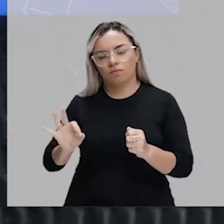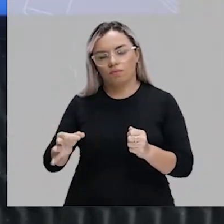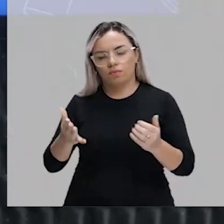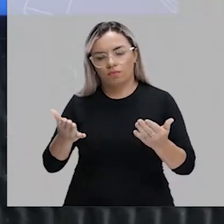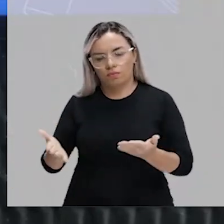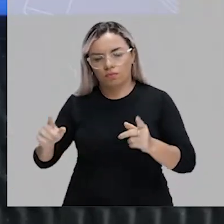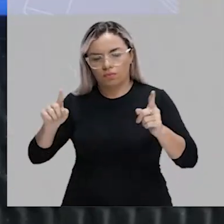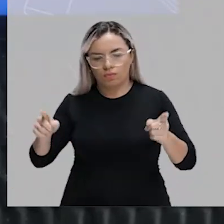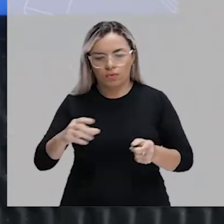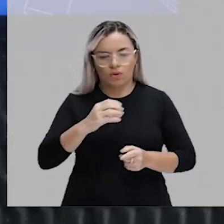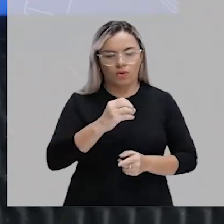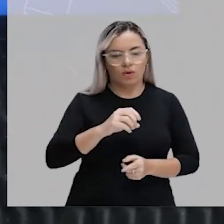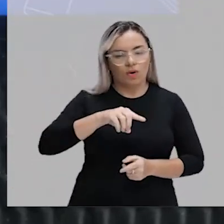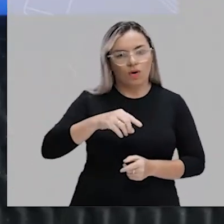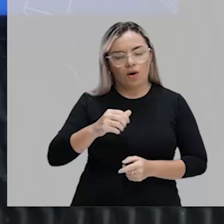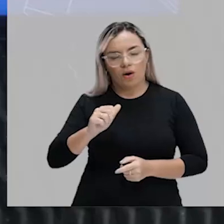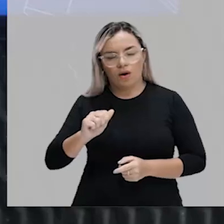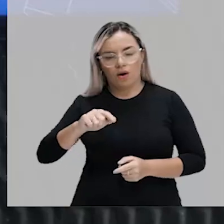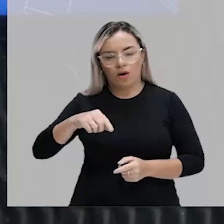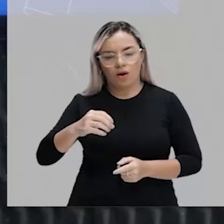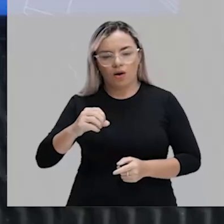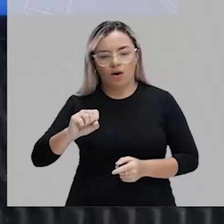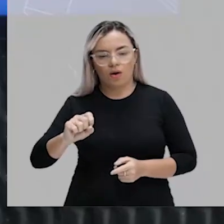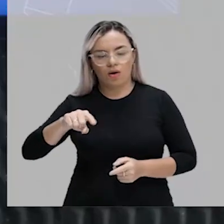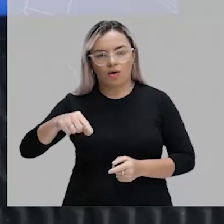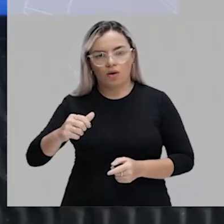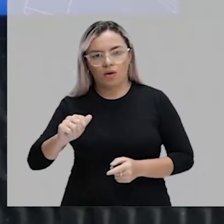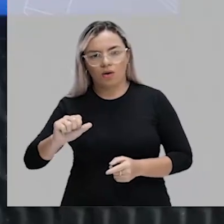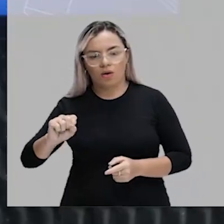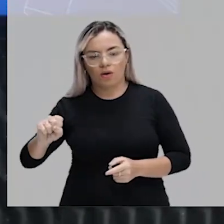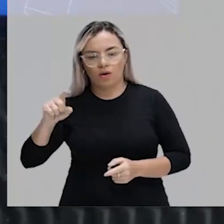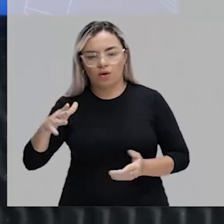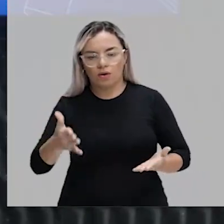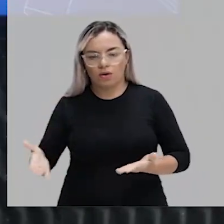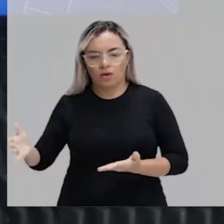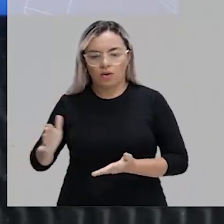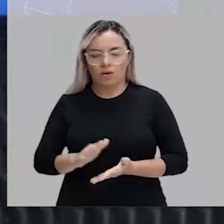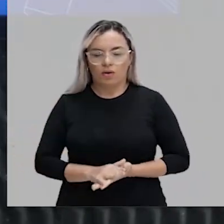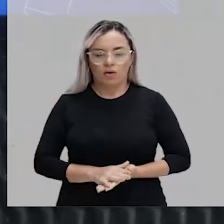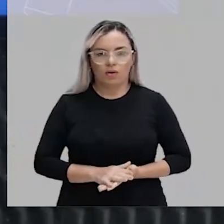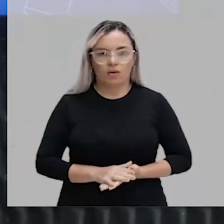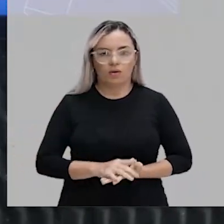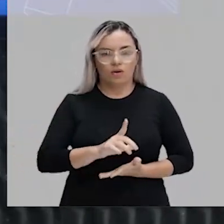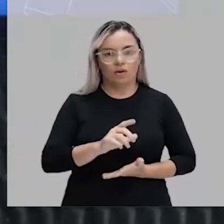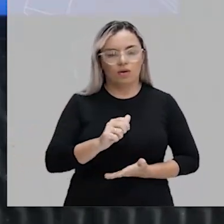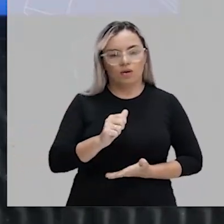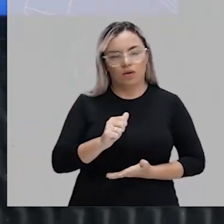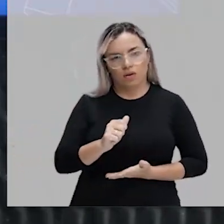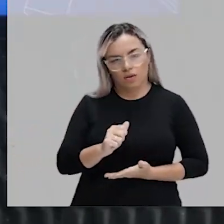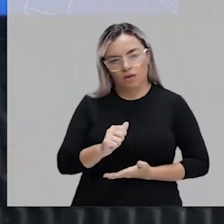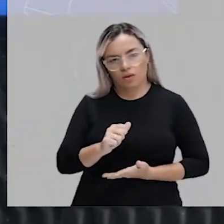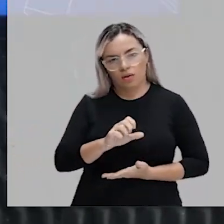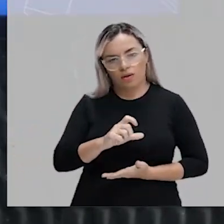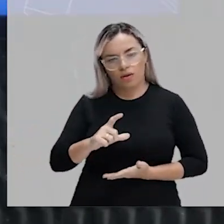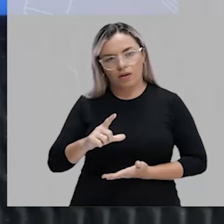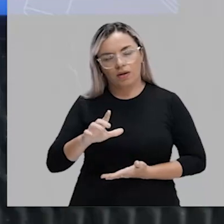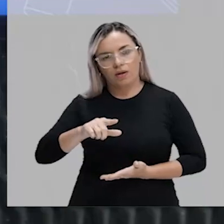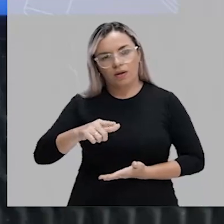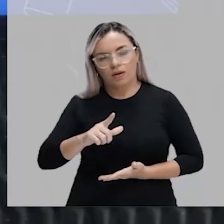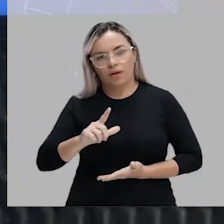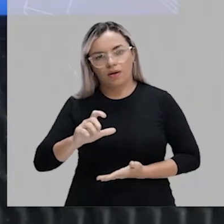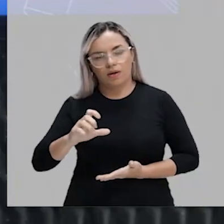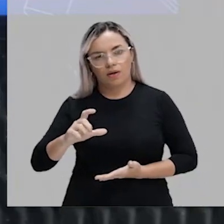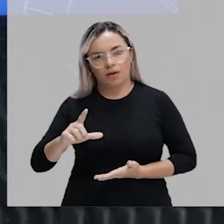são esses artigos definidos? O, a, os, as, que são em espanhol el, la, los e las, tá?